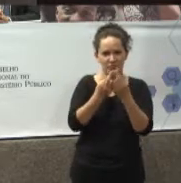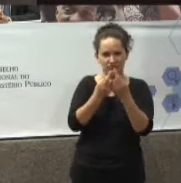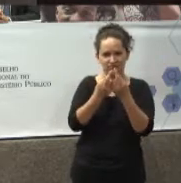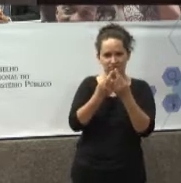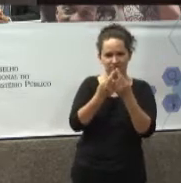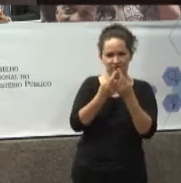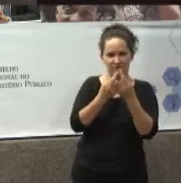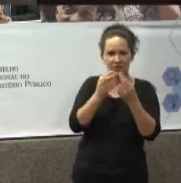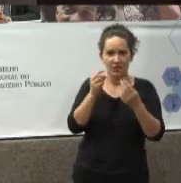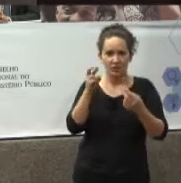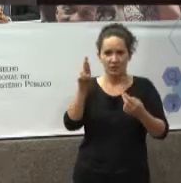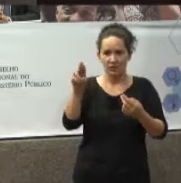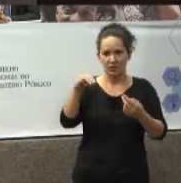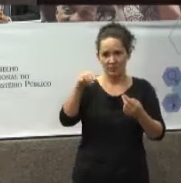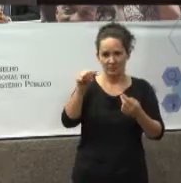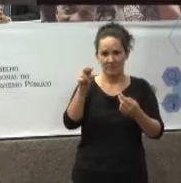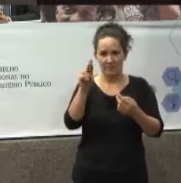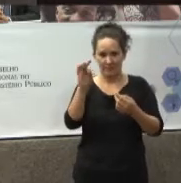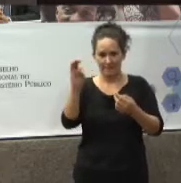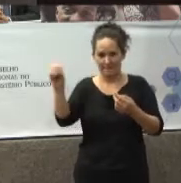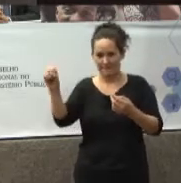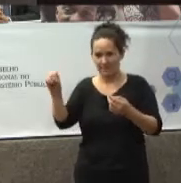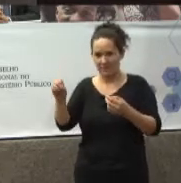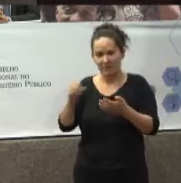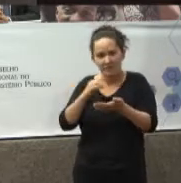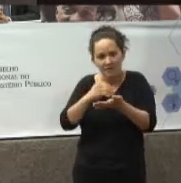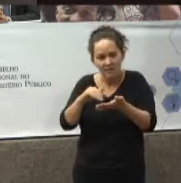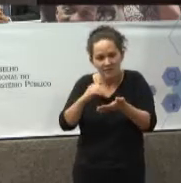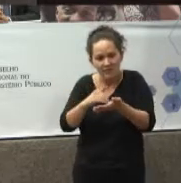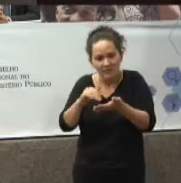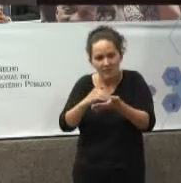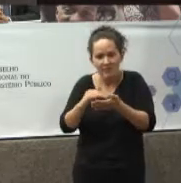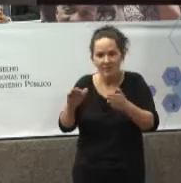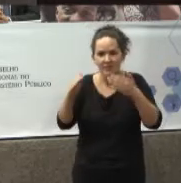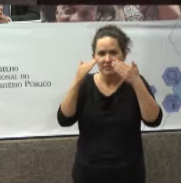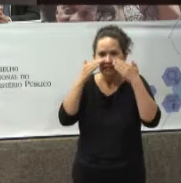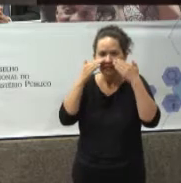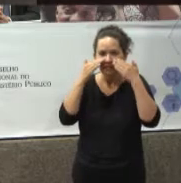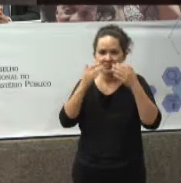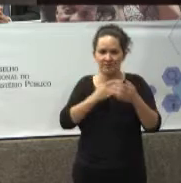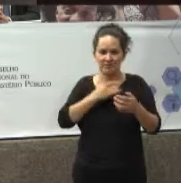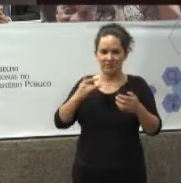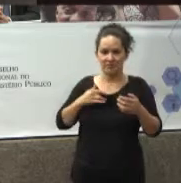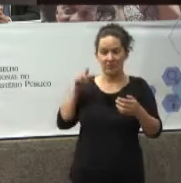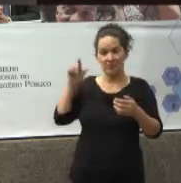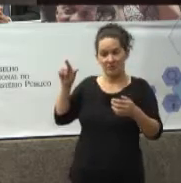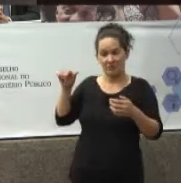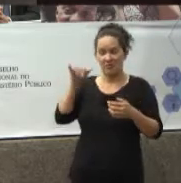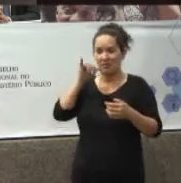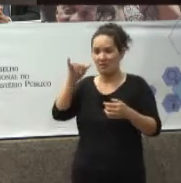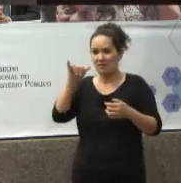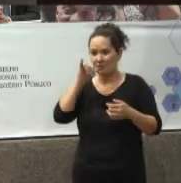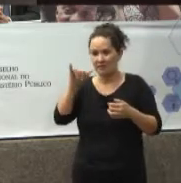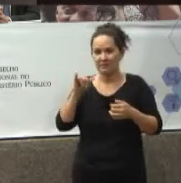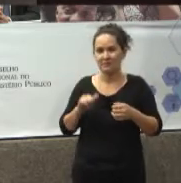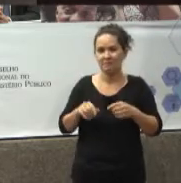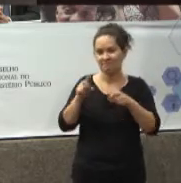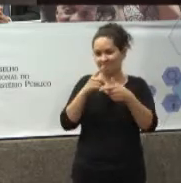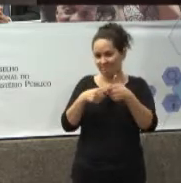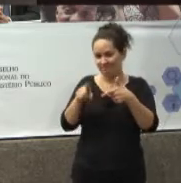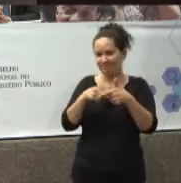marta que é subsecretário de atenção integral à saúde do df e ela contou um caso onde foi